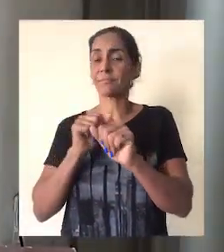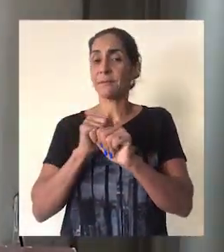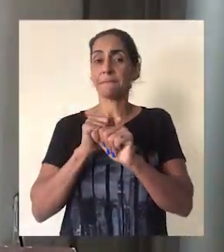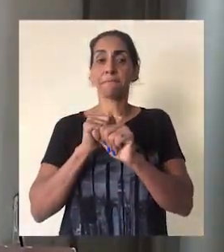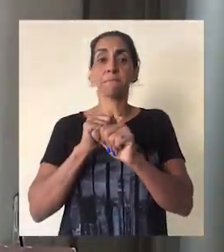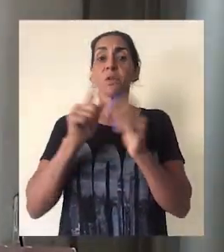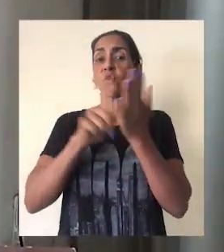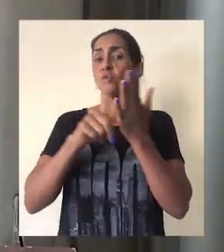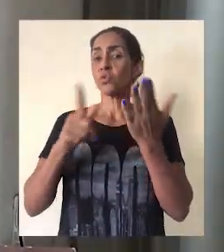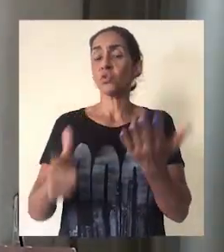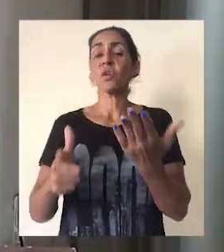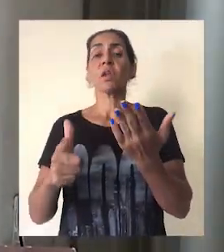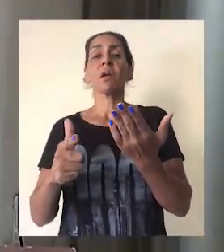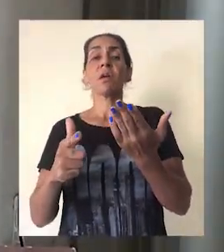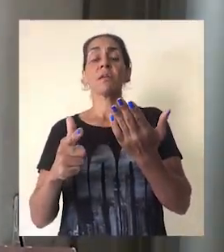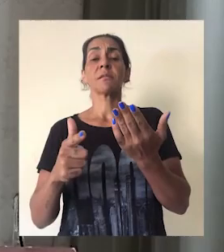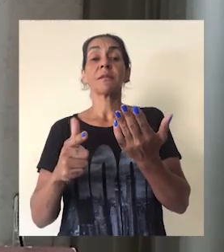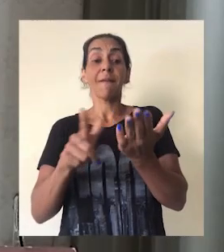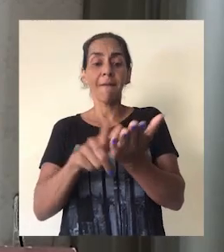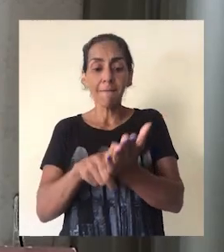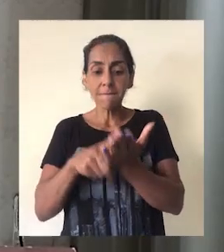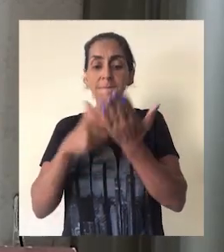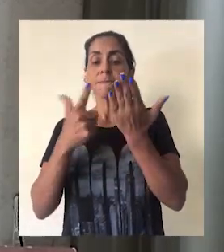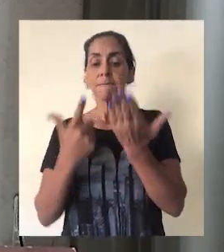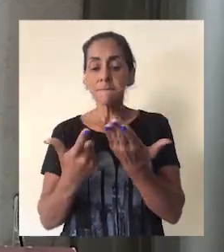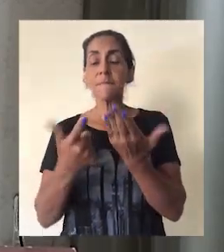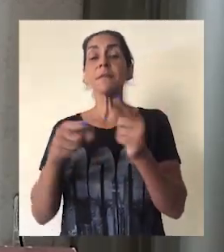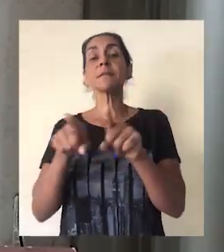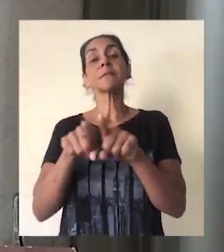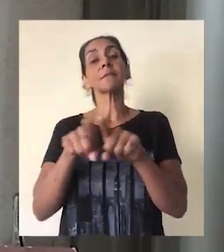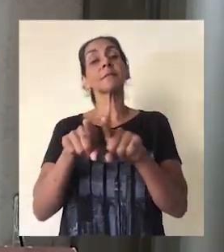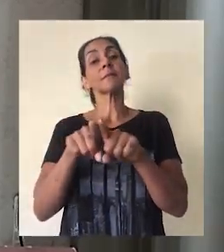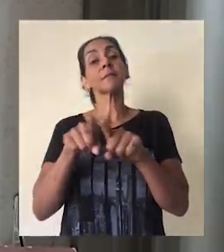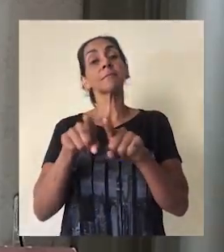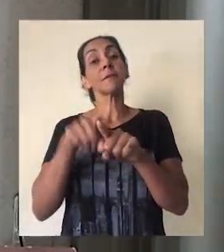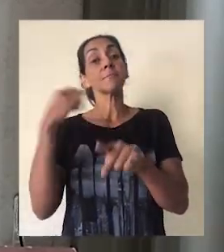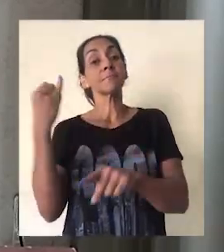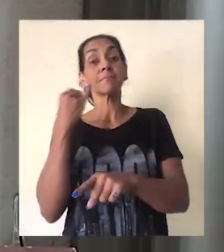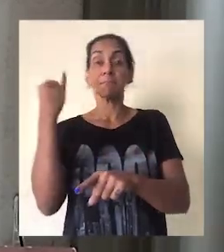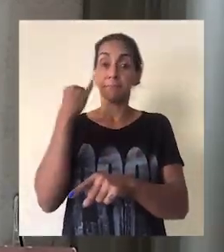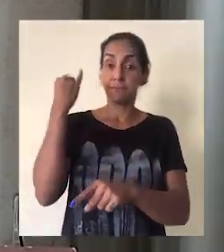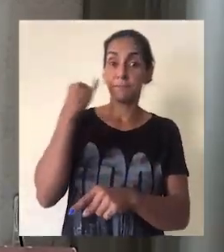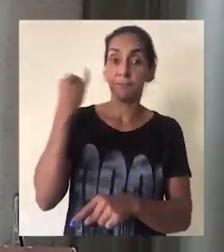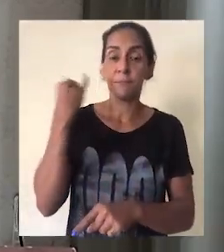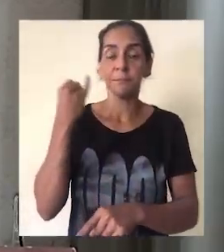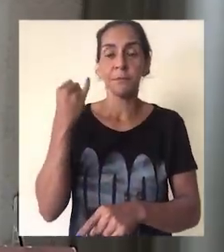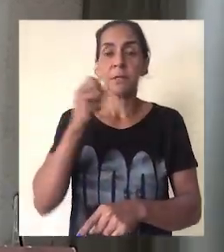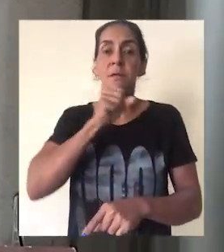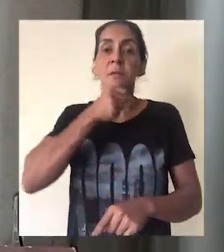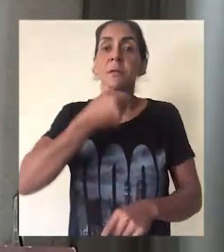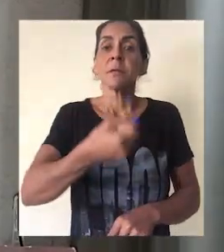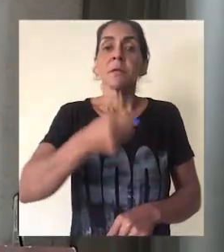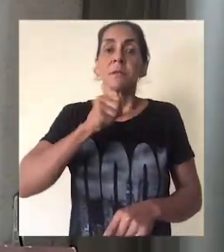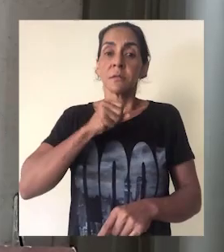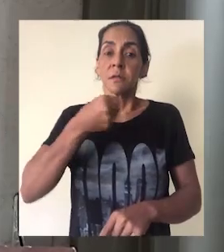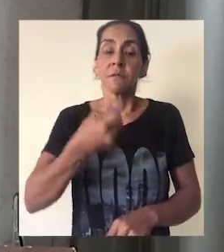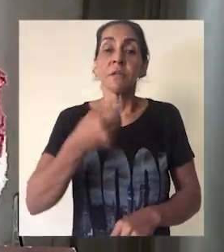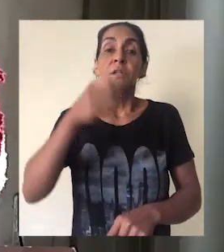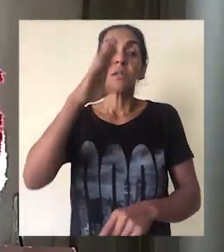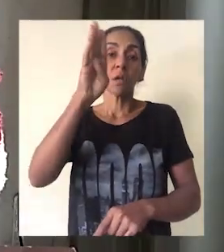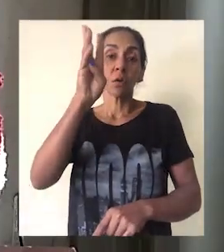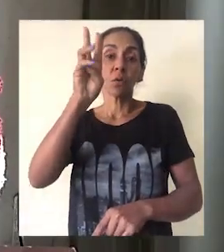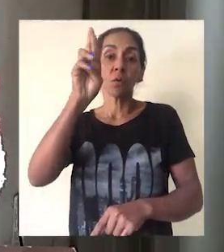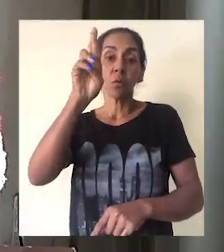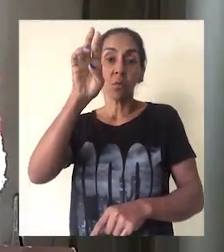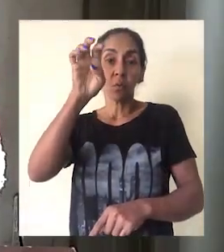vários jornais e revistas importantes mostrando o que eles acharam, como foi a repercussão, entrevista com Bram Stoker.